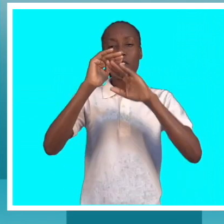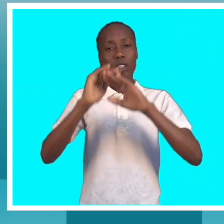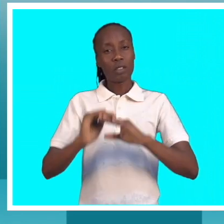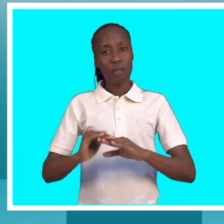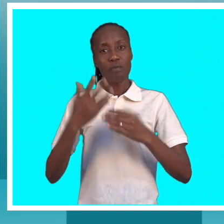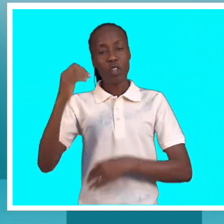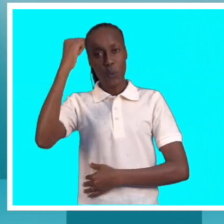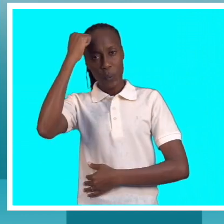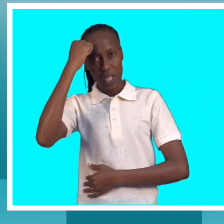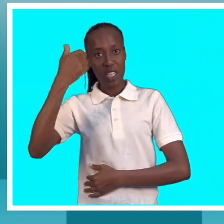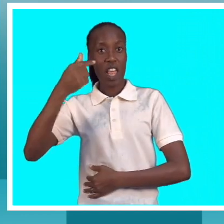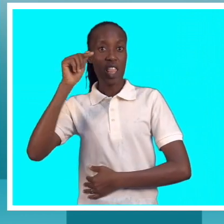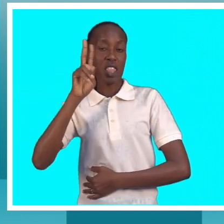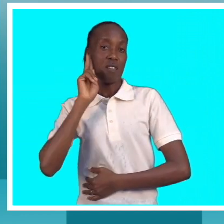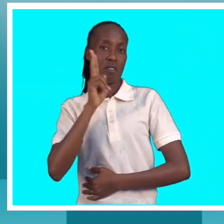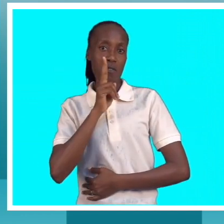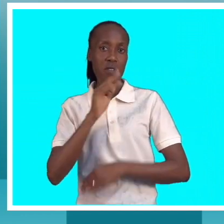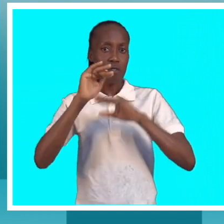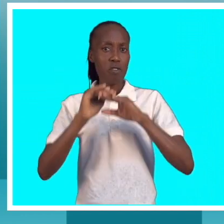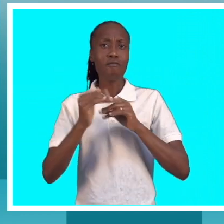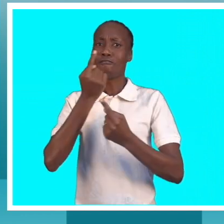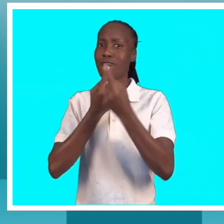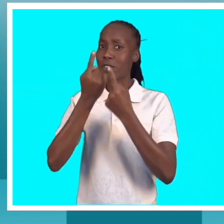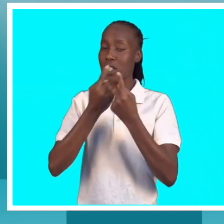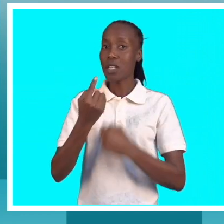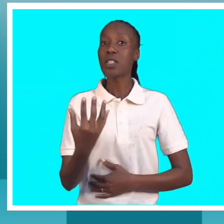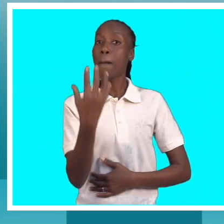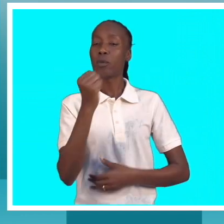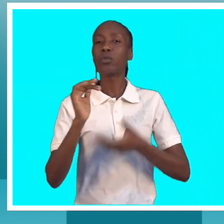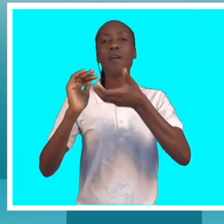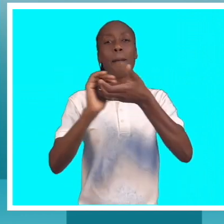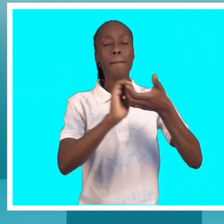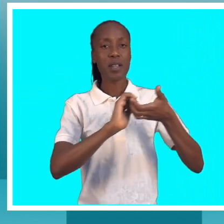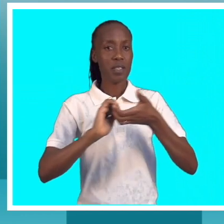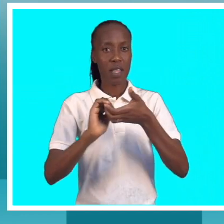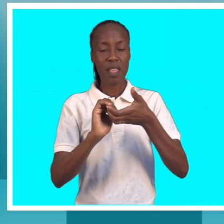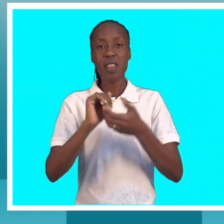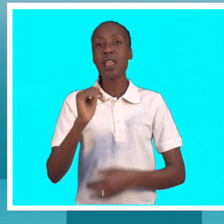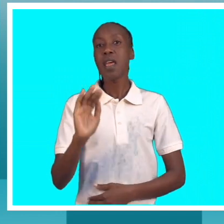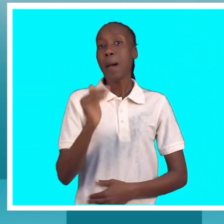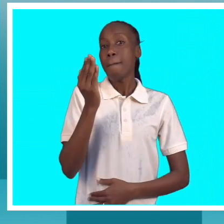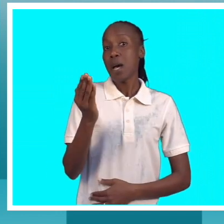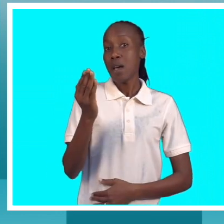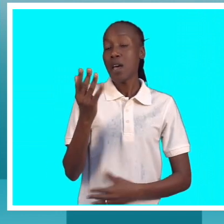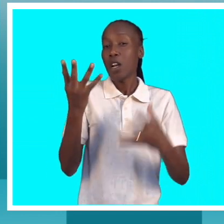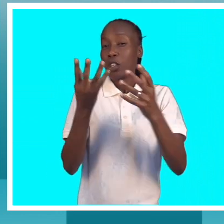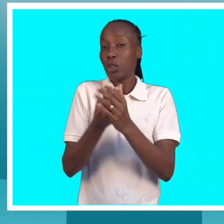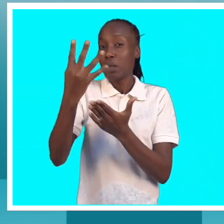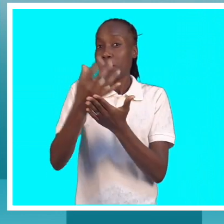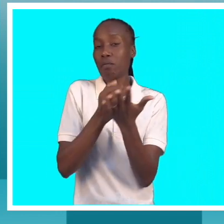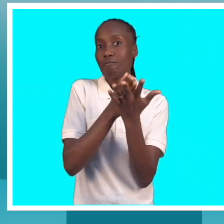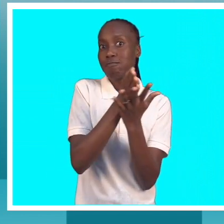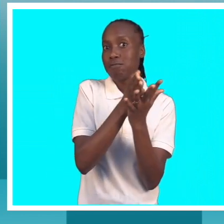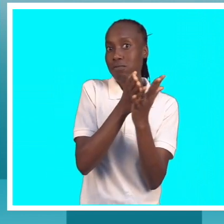conhecemos o TV Surdo, temos estado em discussões sobre uma possível parceria para juntos encontrarmos